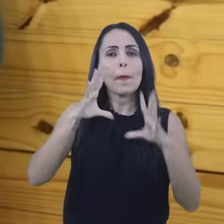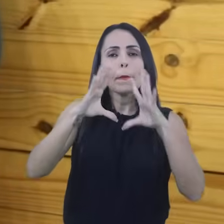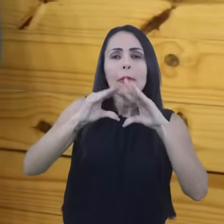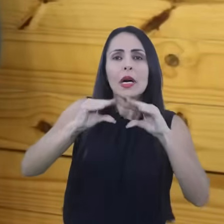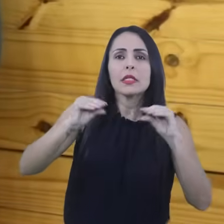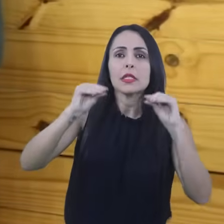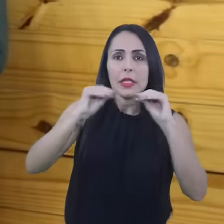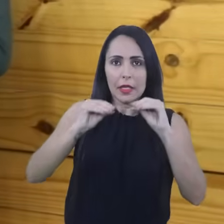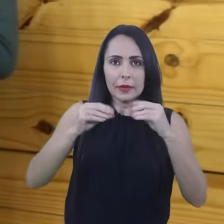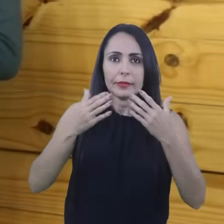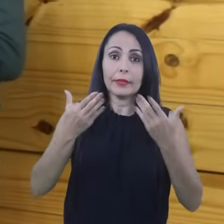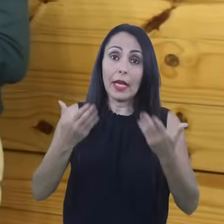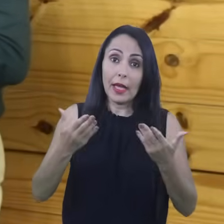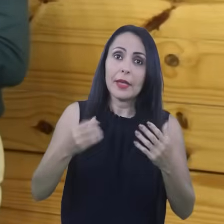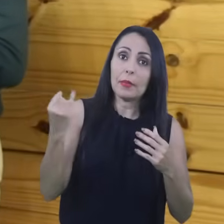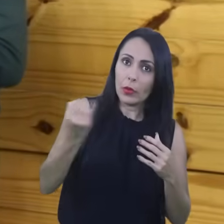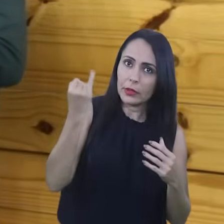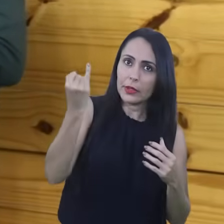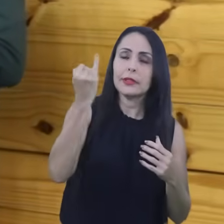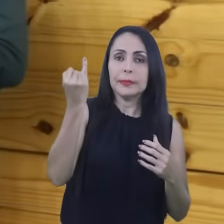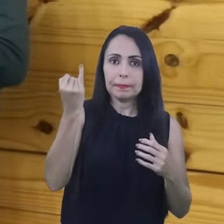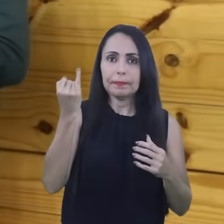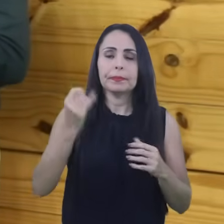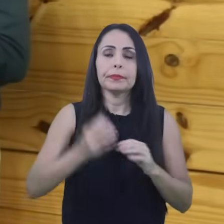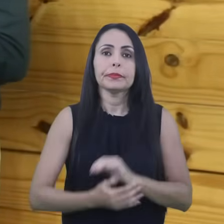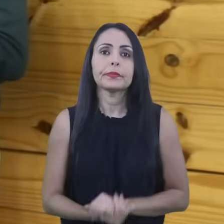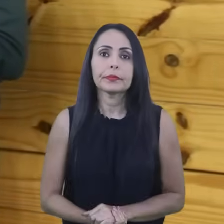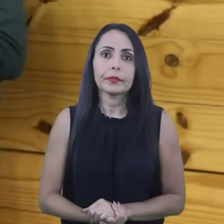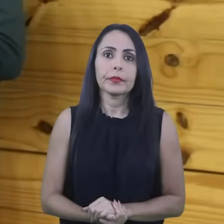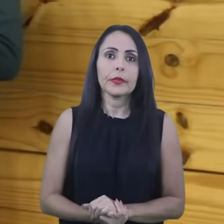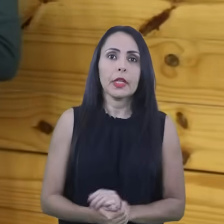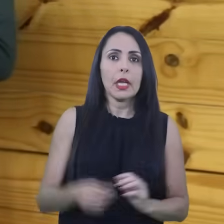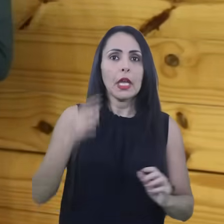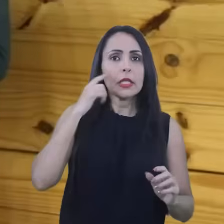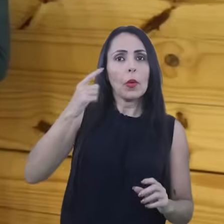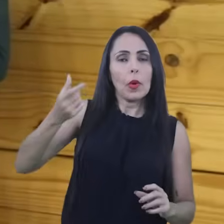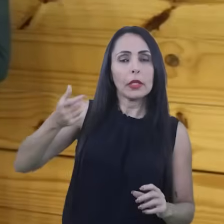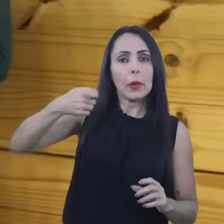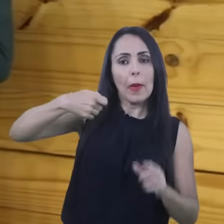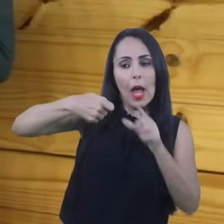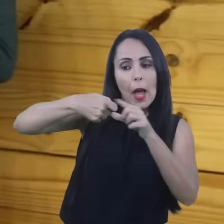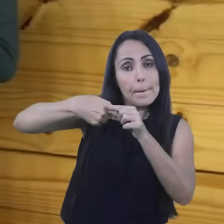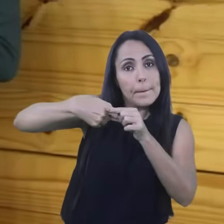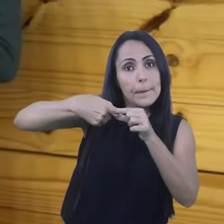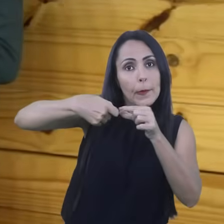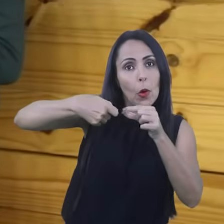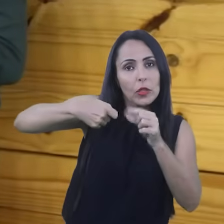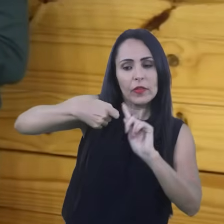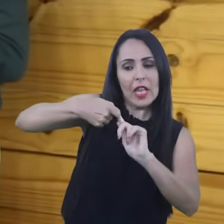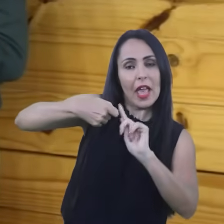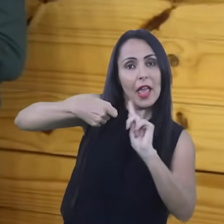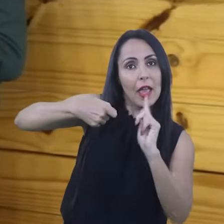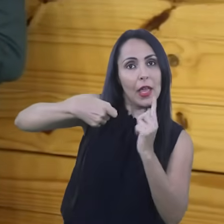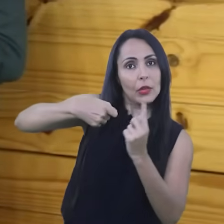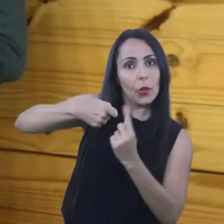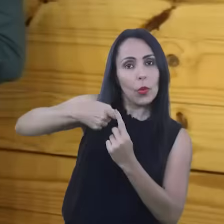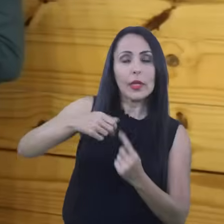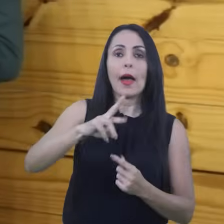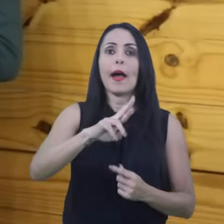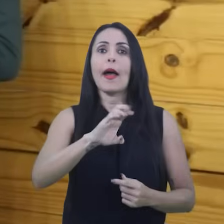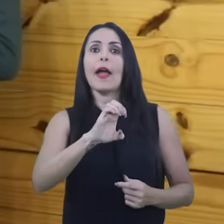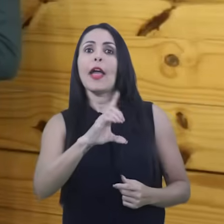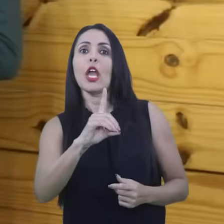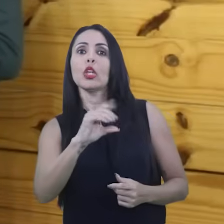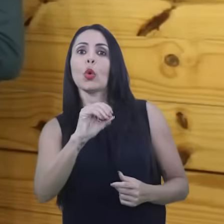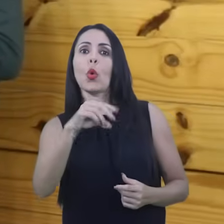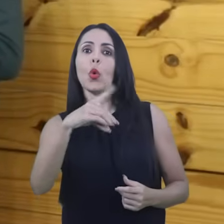um pré-requisito, né, fundamental, né? A ponta dessa cerda ela precisa ser arredondada para que não venha causar,